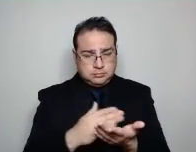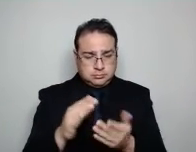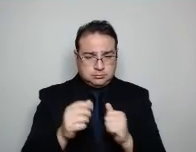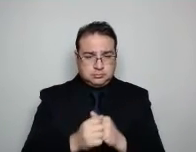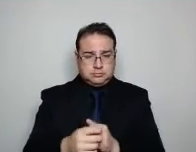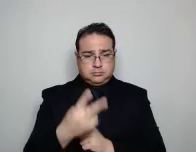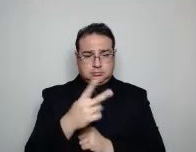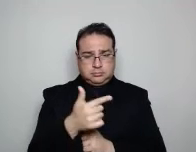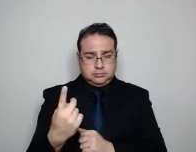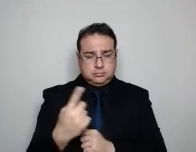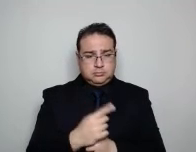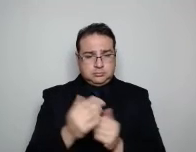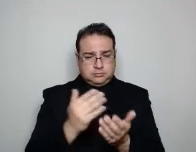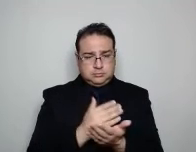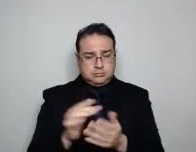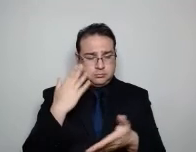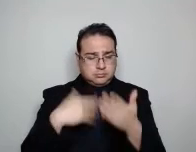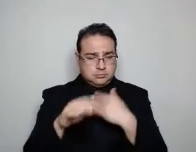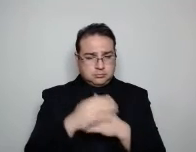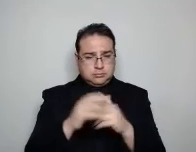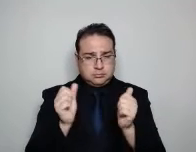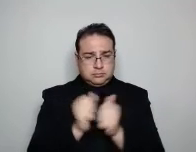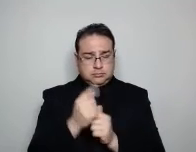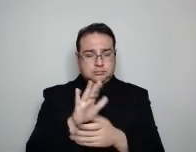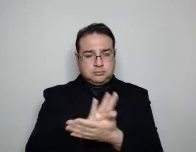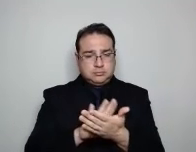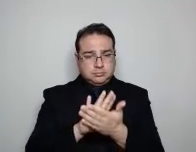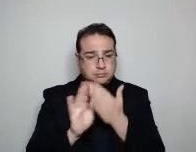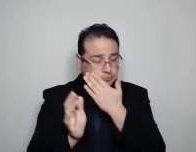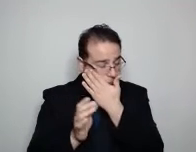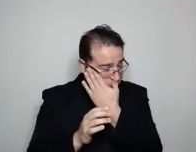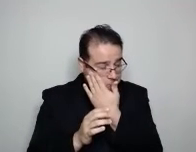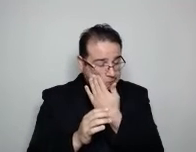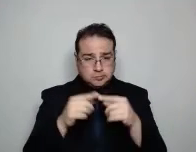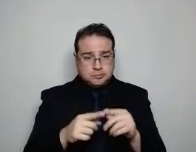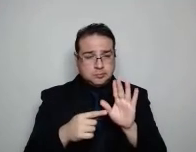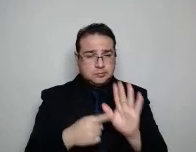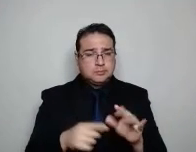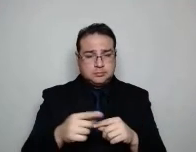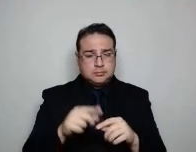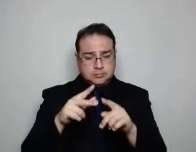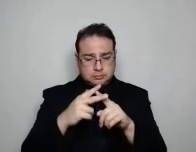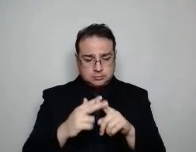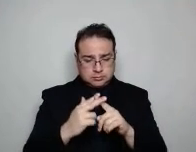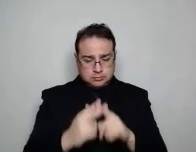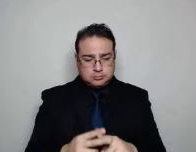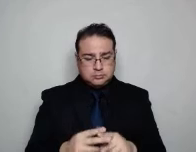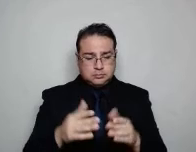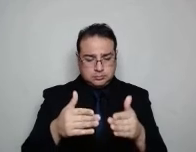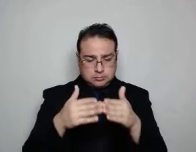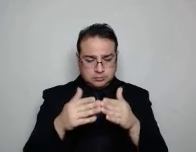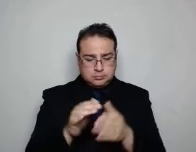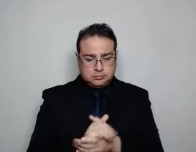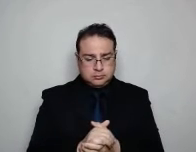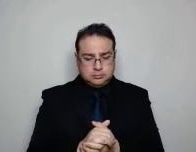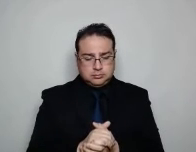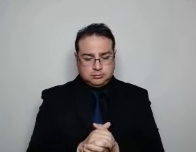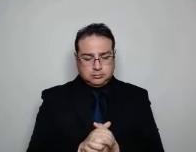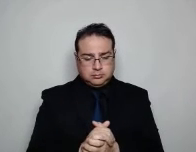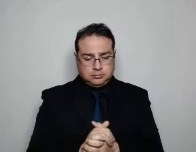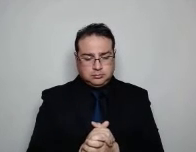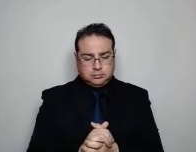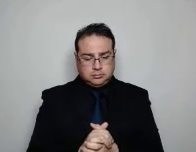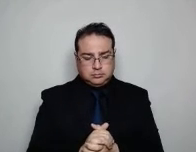ano. Então, o sentido da apelação seria para reformar os pedidos requeridos